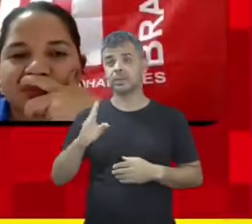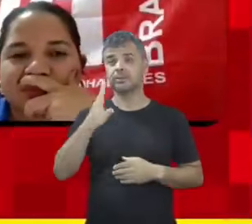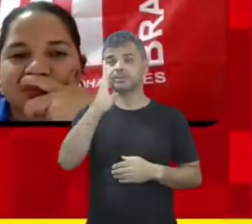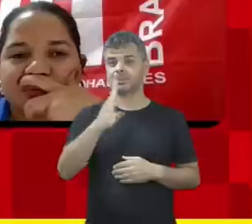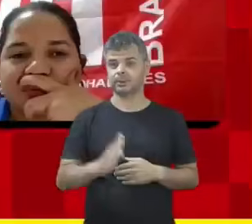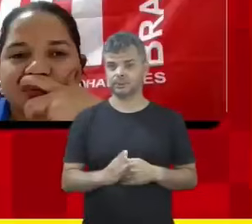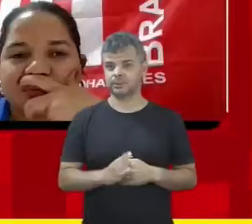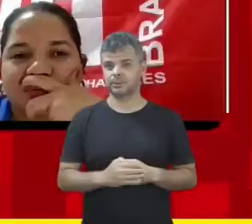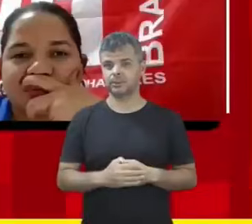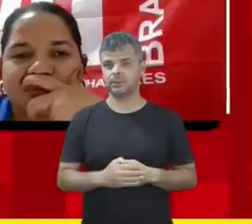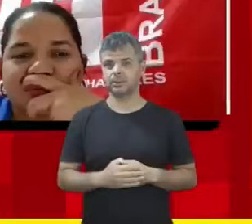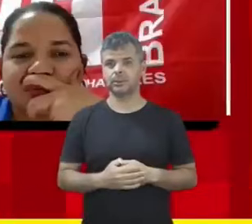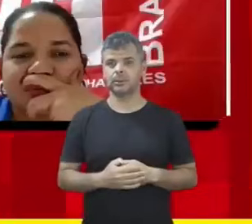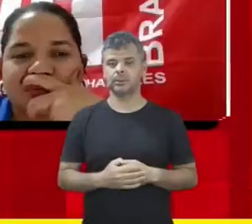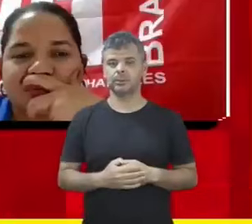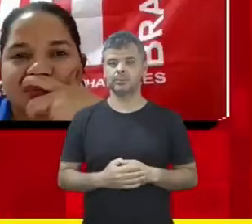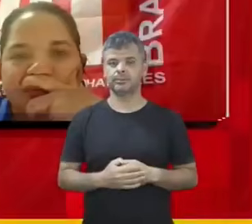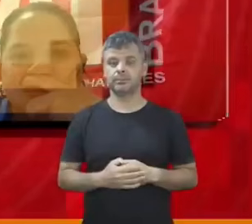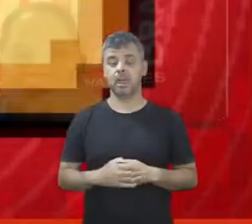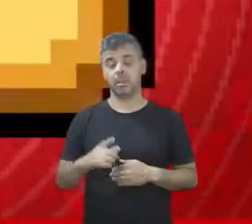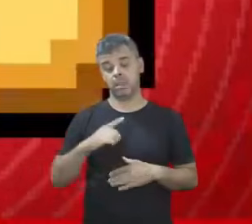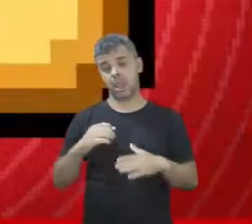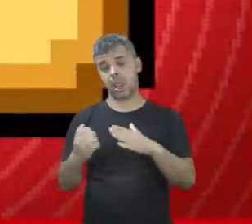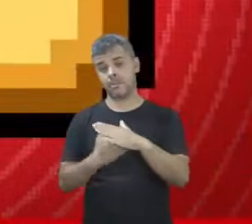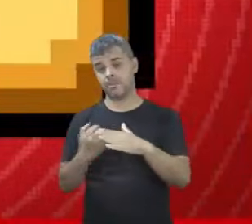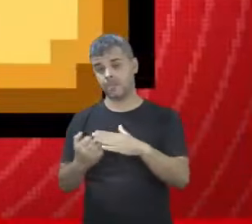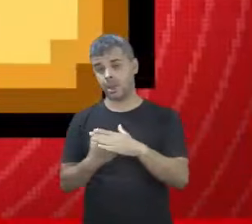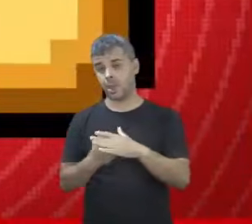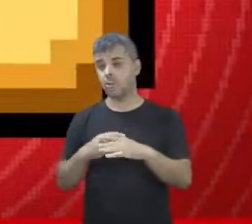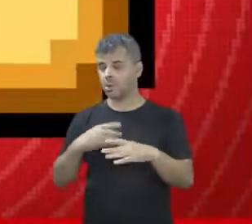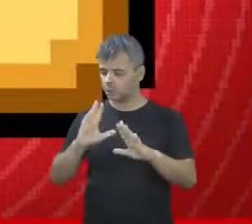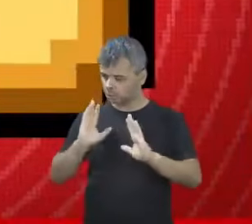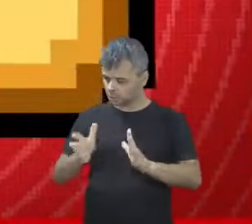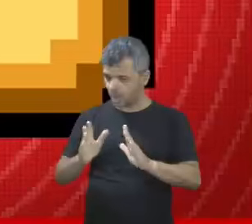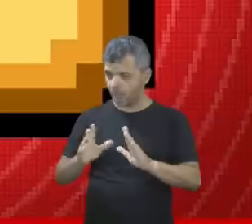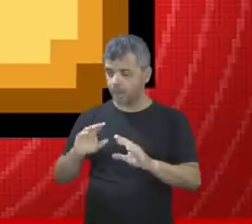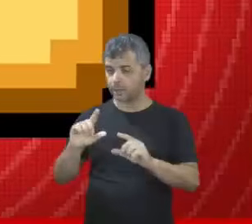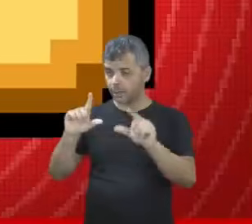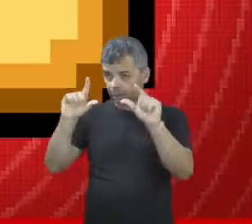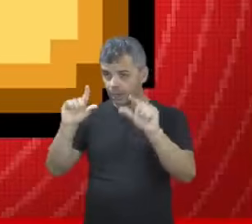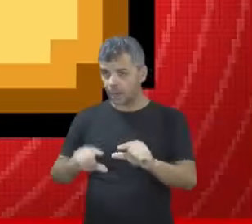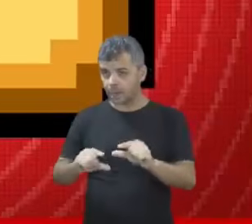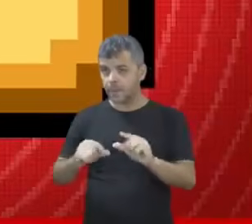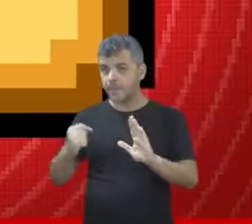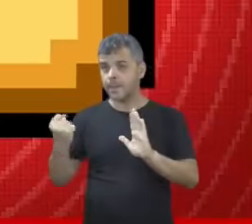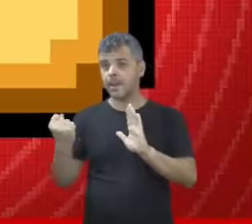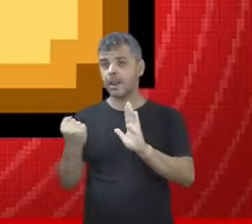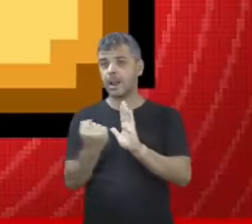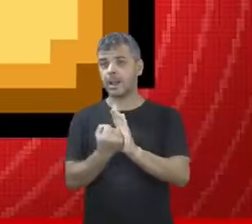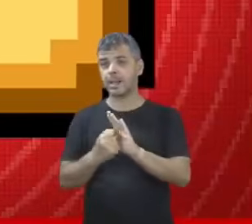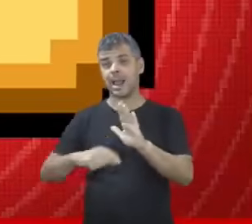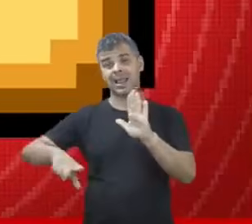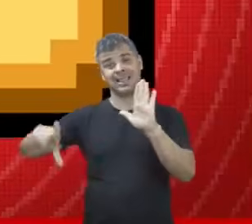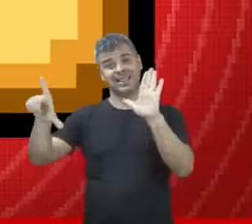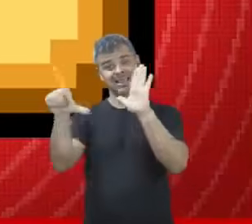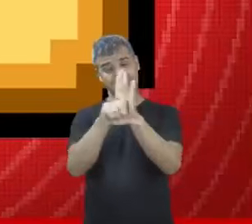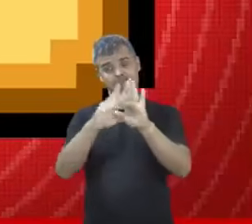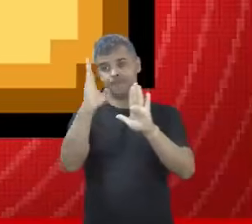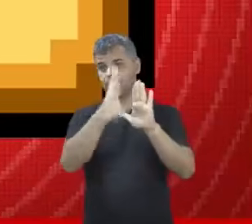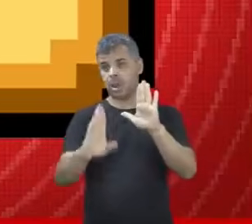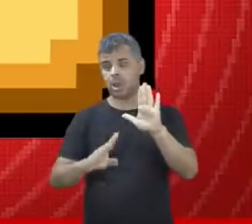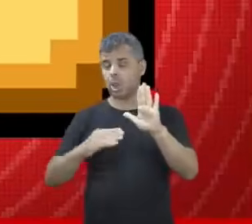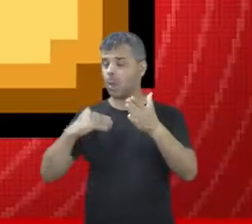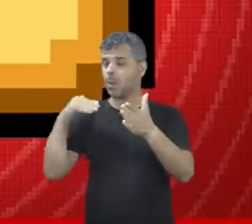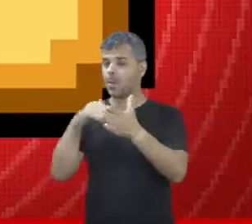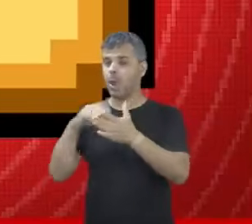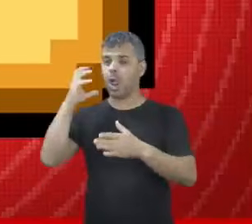Brasil, há empresas no país testando a jornada e registra-se. A legislação não